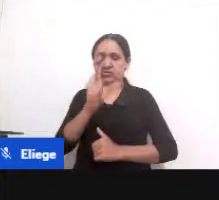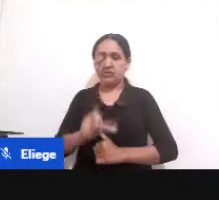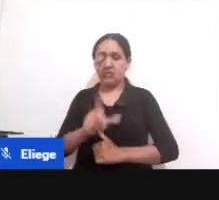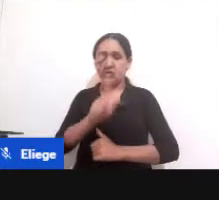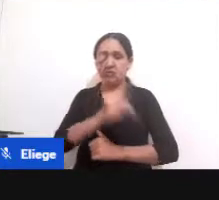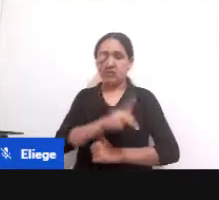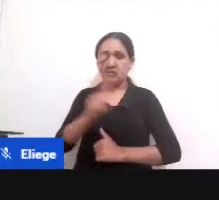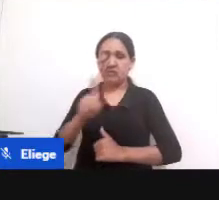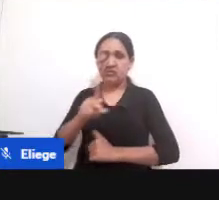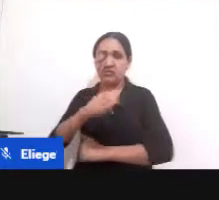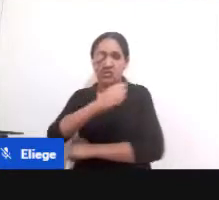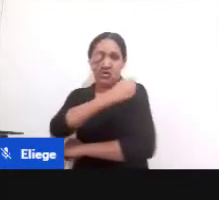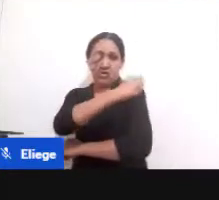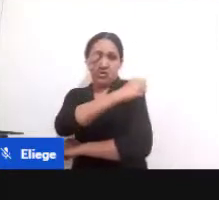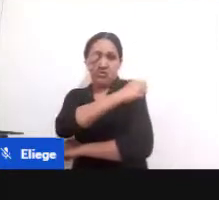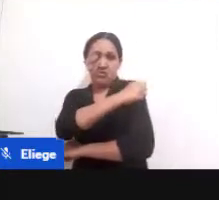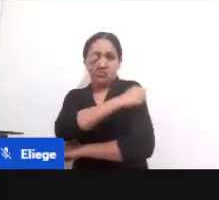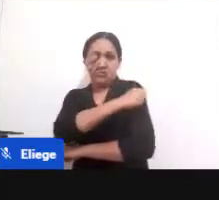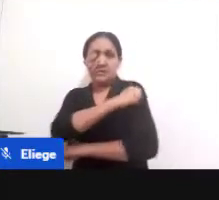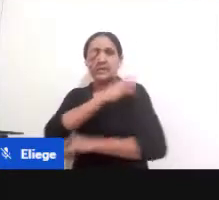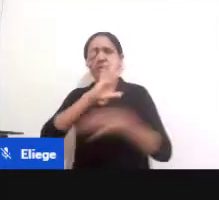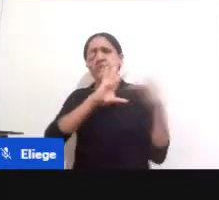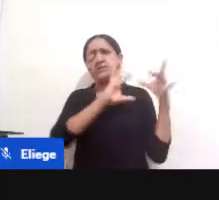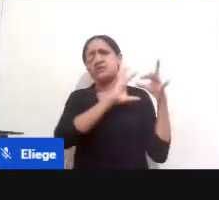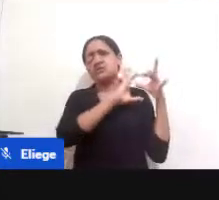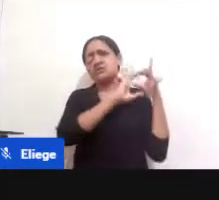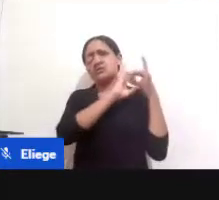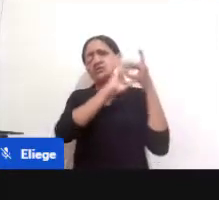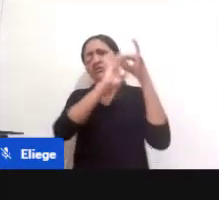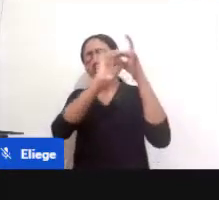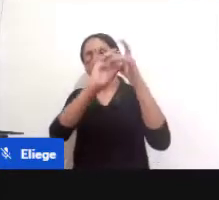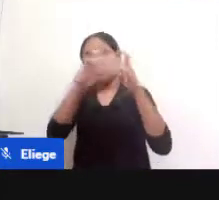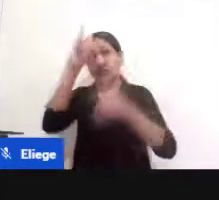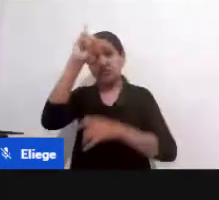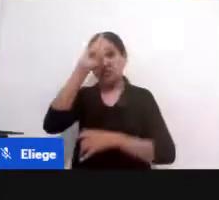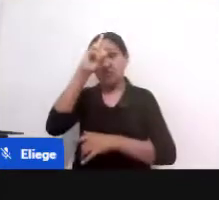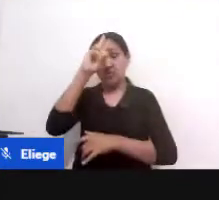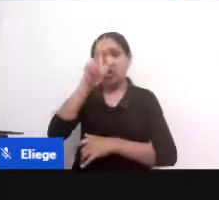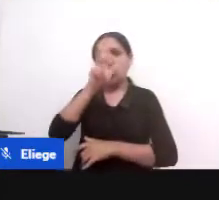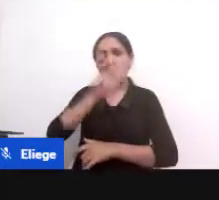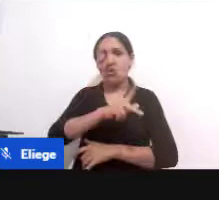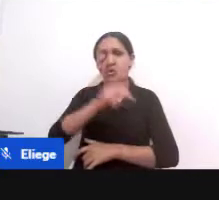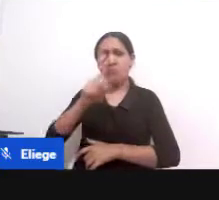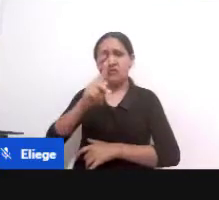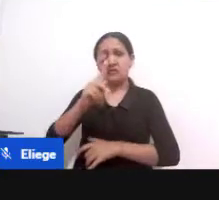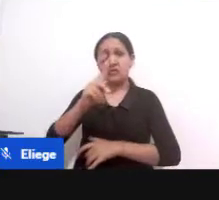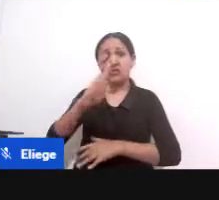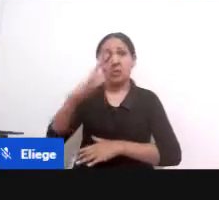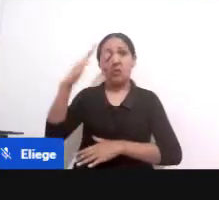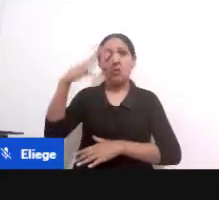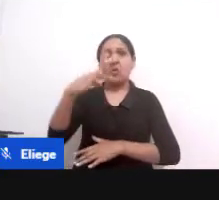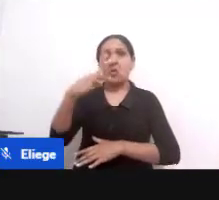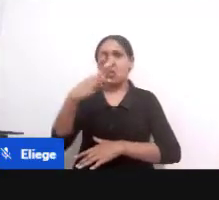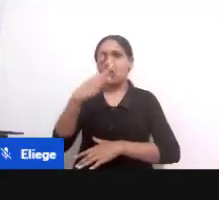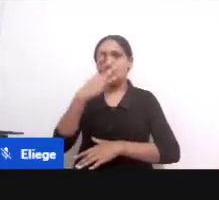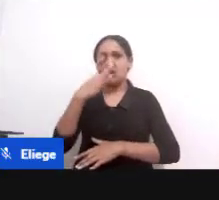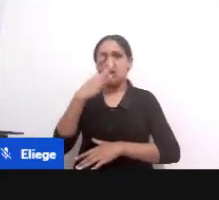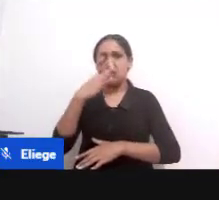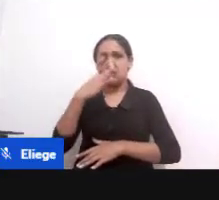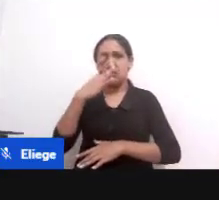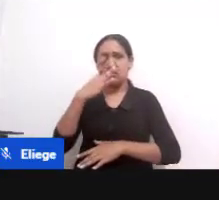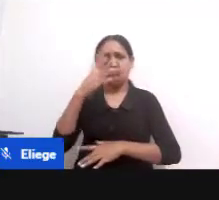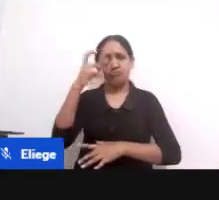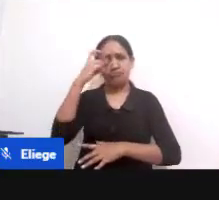do contexto histórico, o professor era detentor do conhecimento, depois muda esse